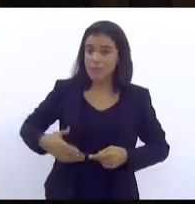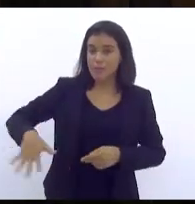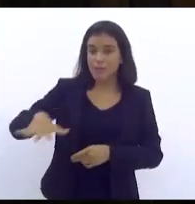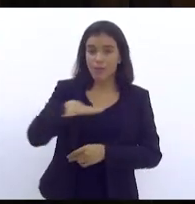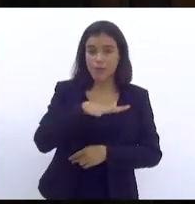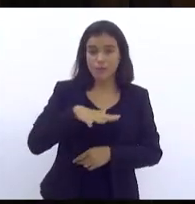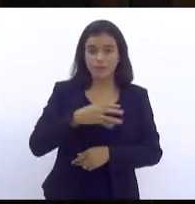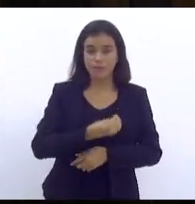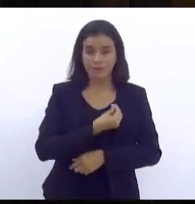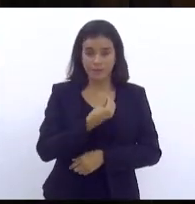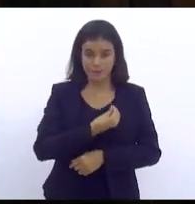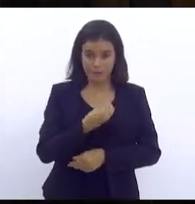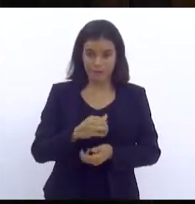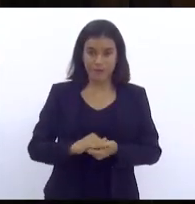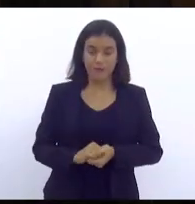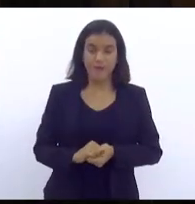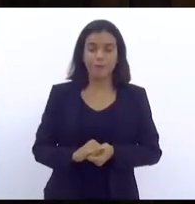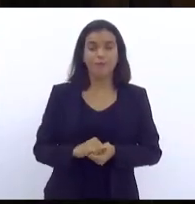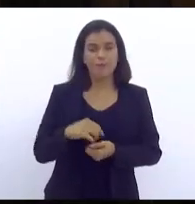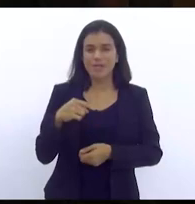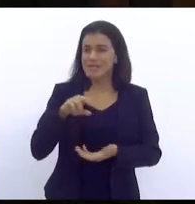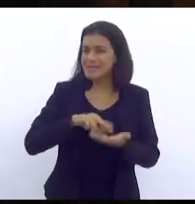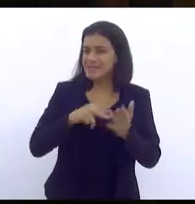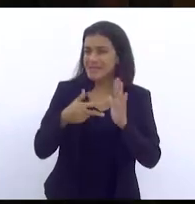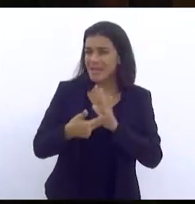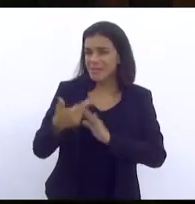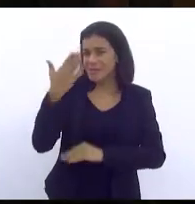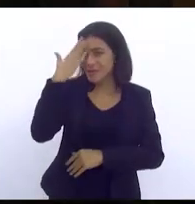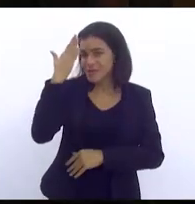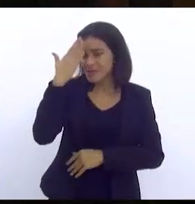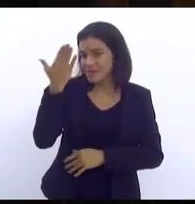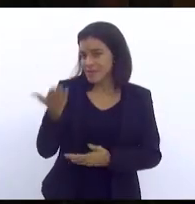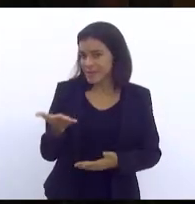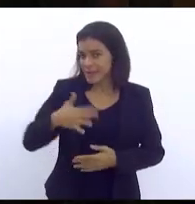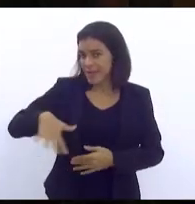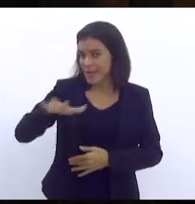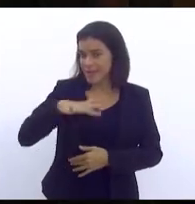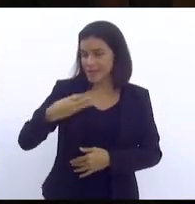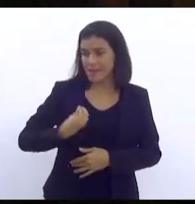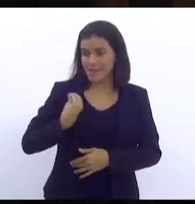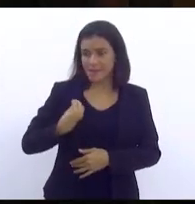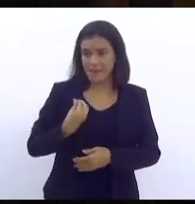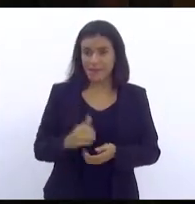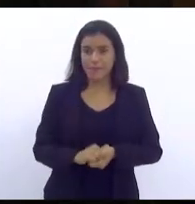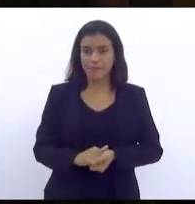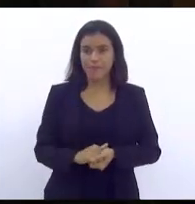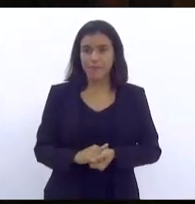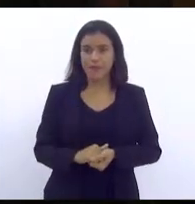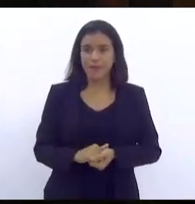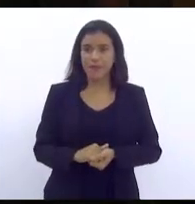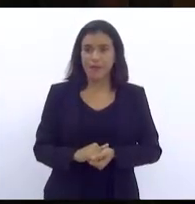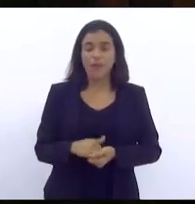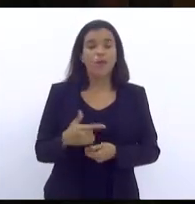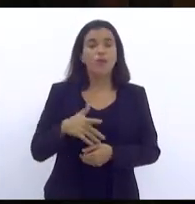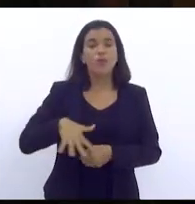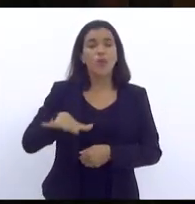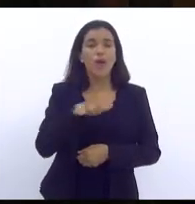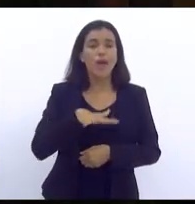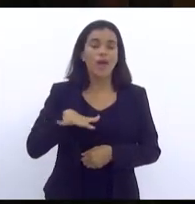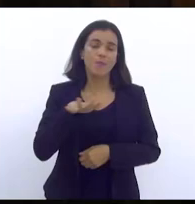da vida os senhores sabem o que que significa todas as esferas da vida é para além inclusive do âmbito